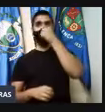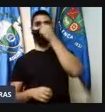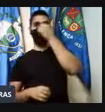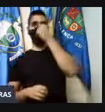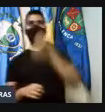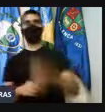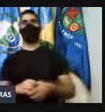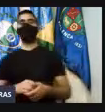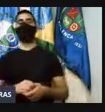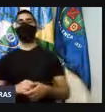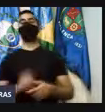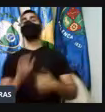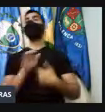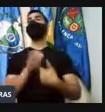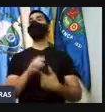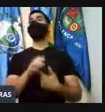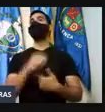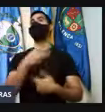Indicação